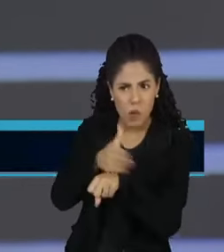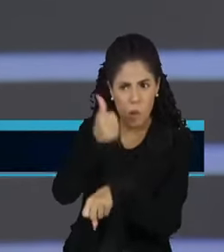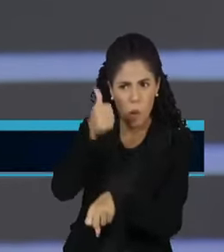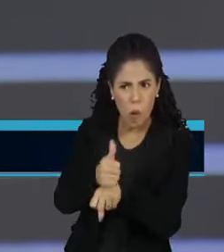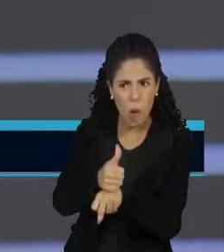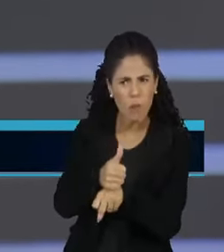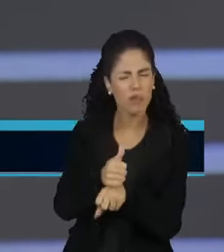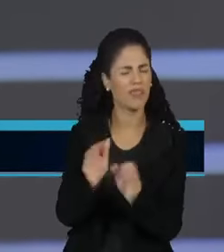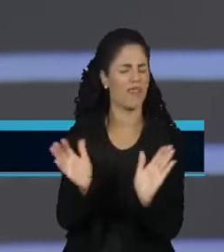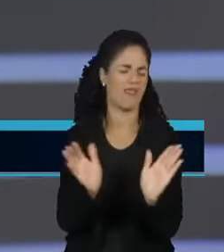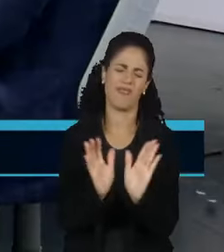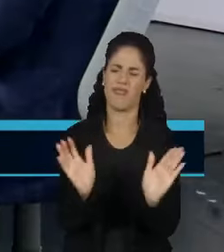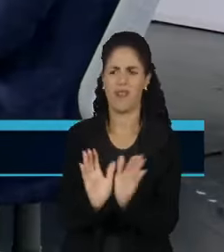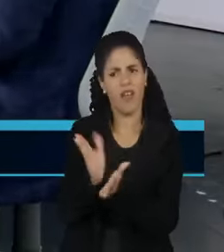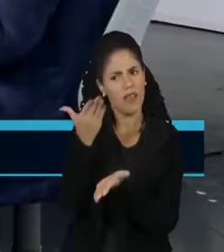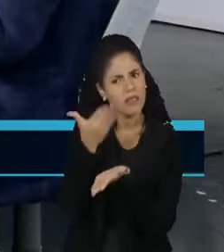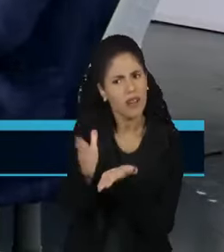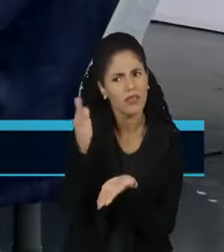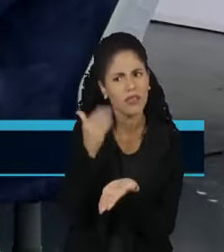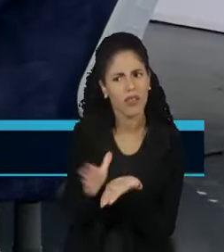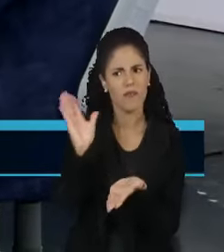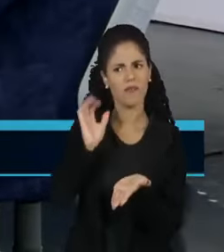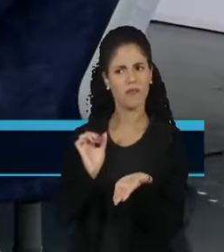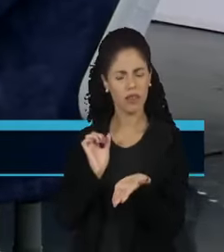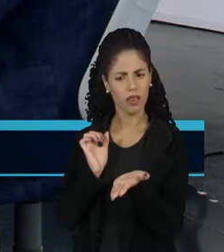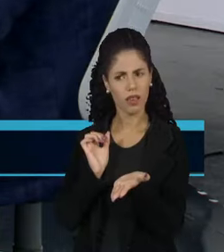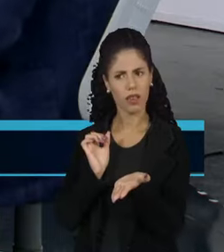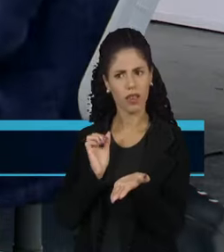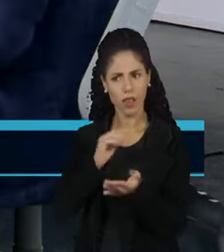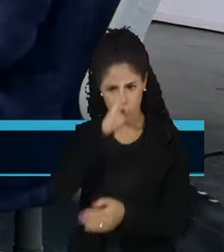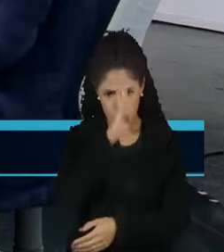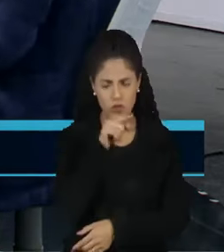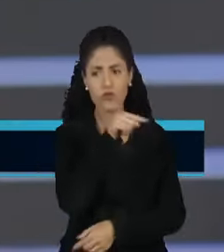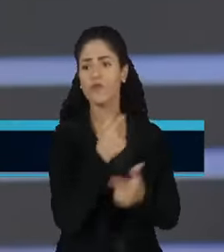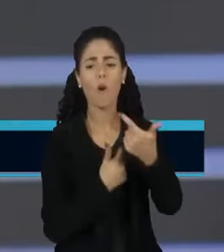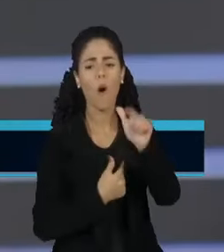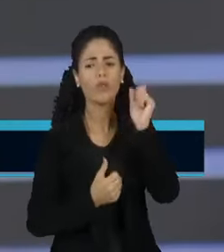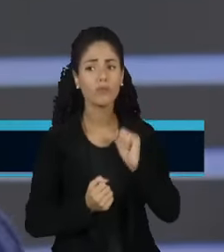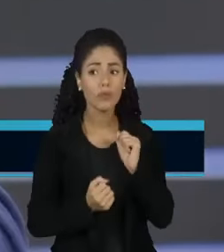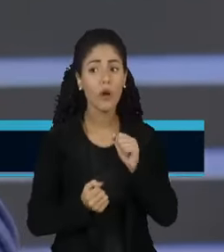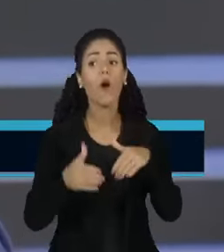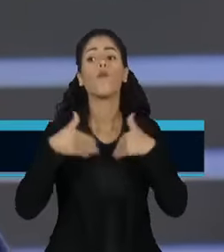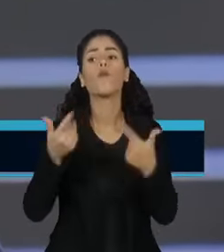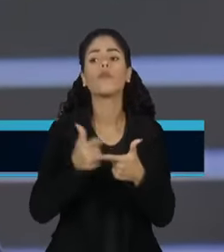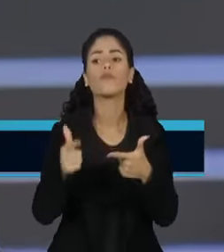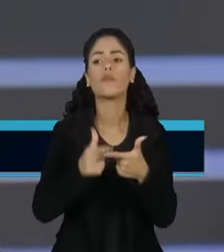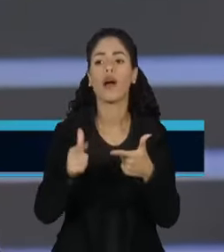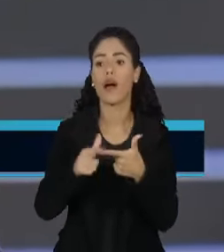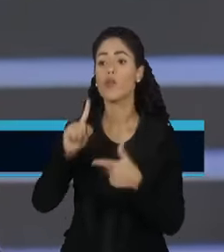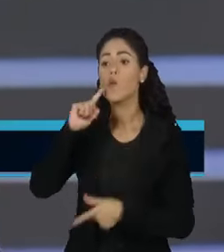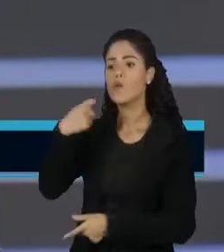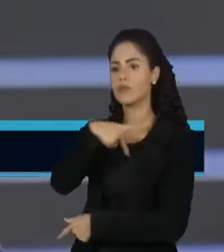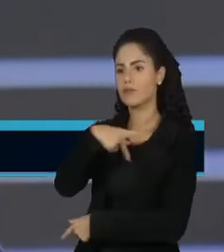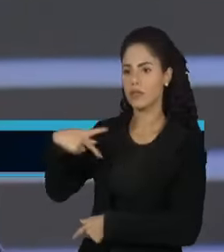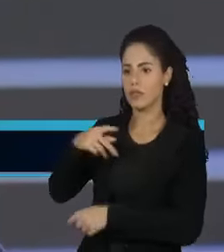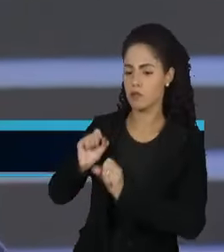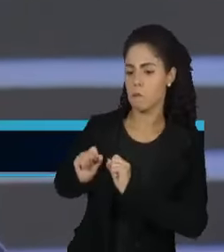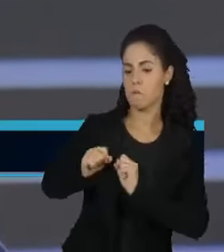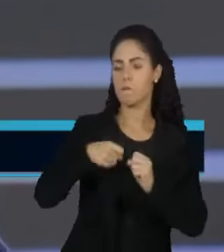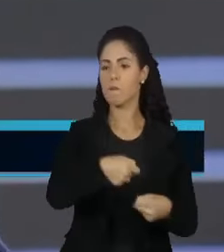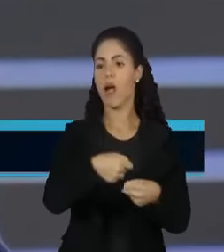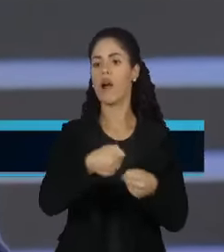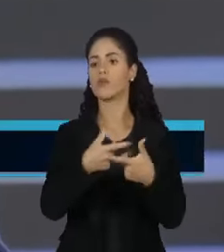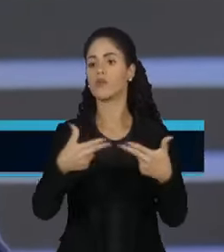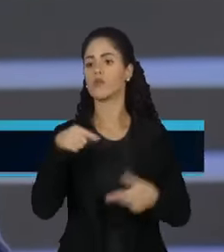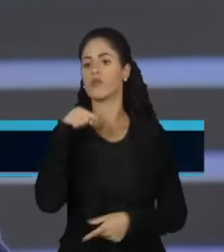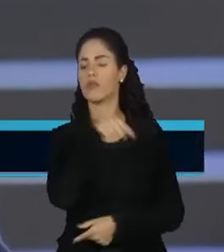peraí, já é demais, né? Você começa a desviar da questão central. Qual é a questão central? O presidente da República estava defendendo a abolição